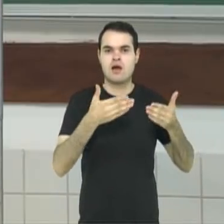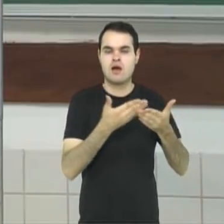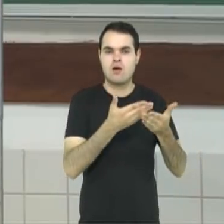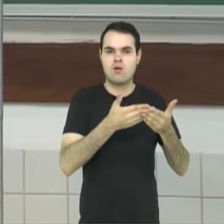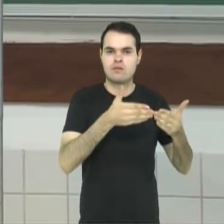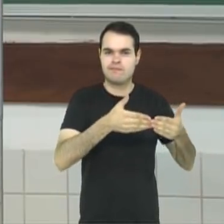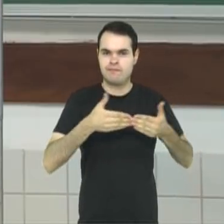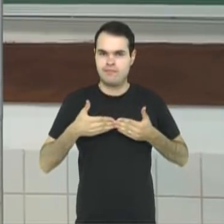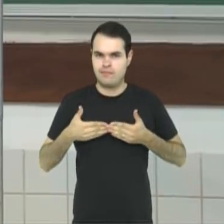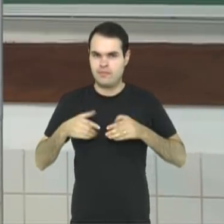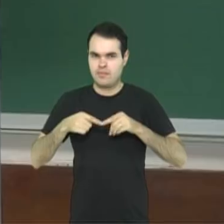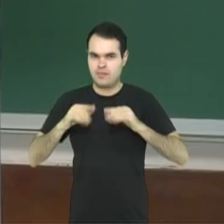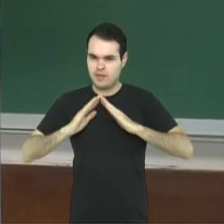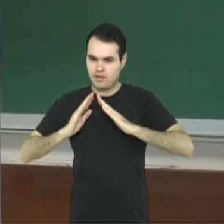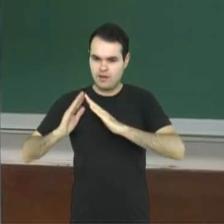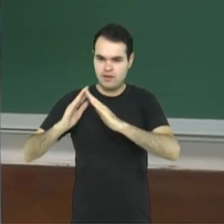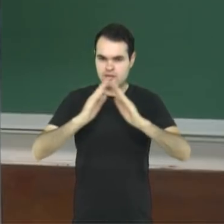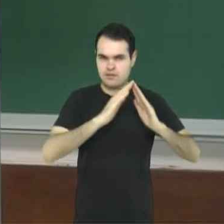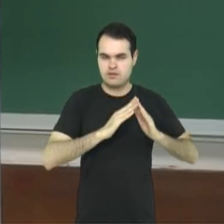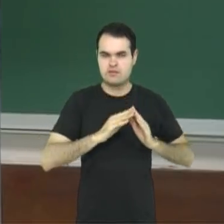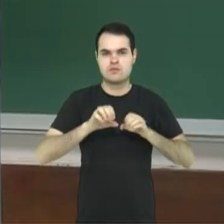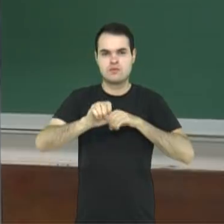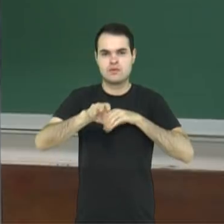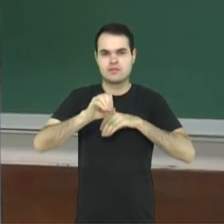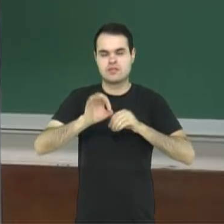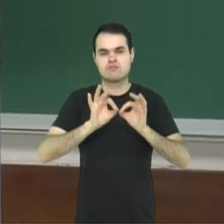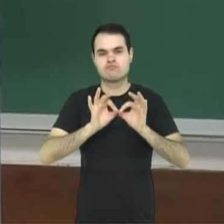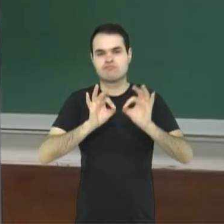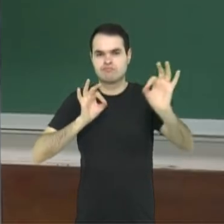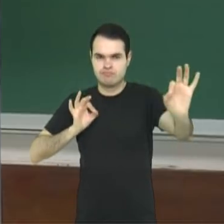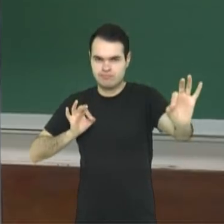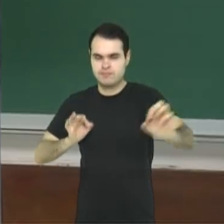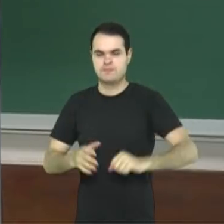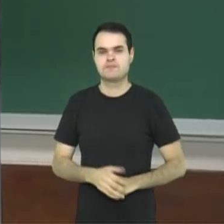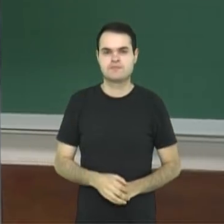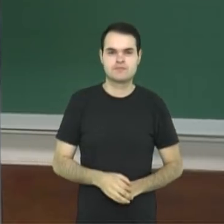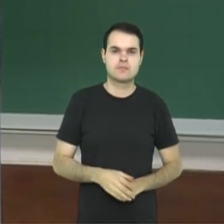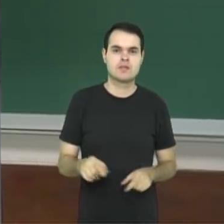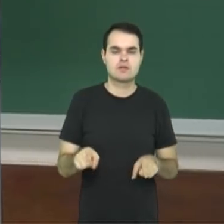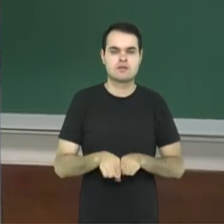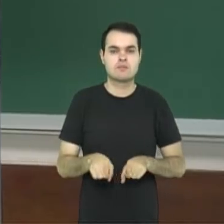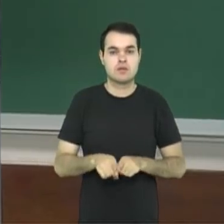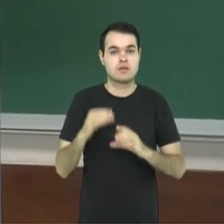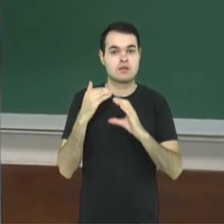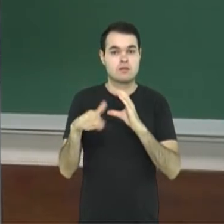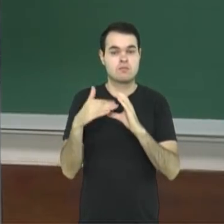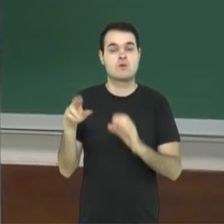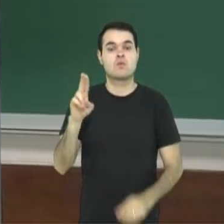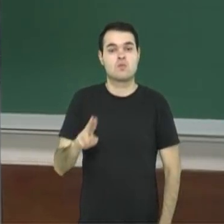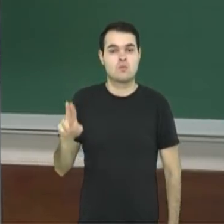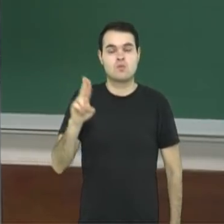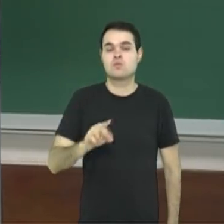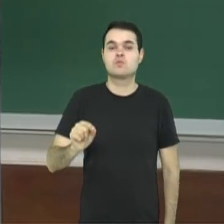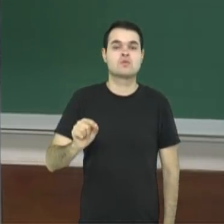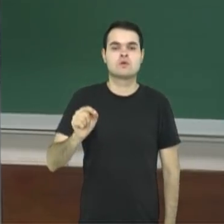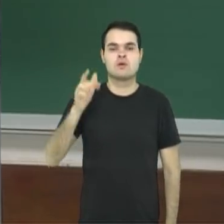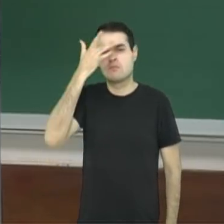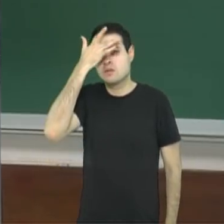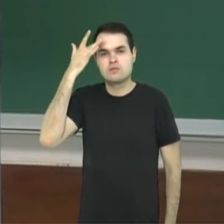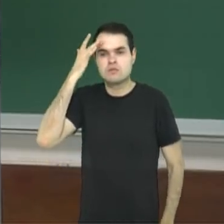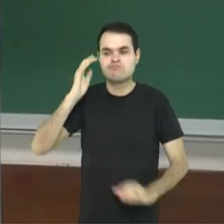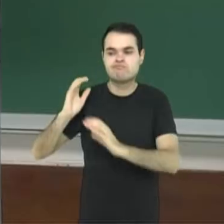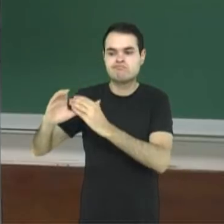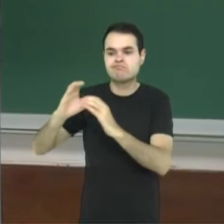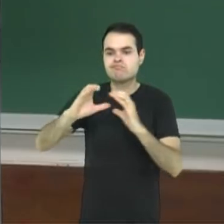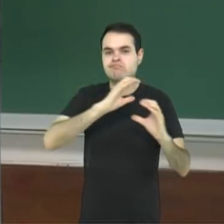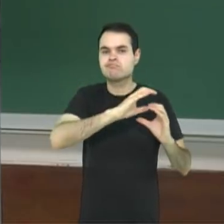para vocês aí o ensino à distância. Né? Também os e-mails são muito utilizados para as pessoas se comunicarem.